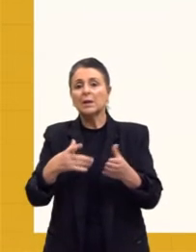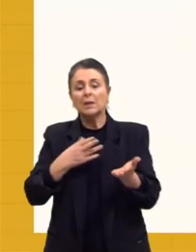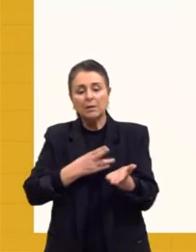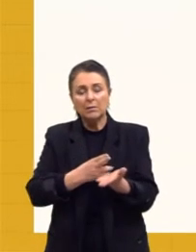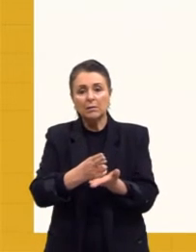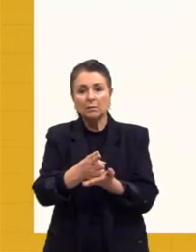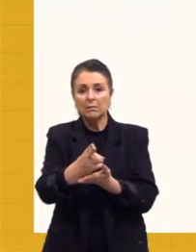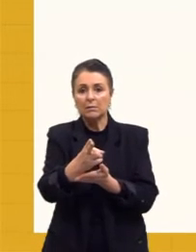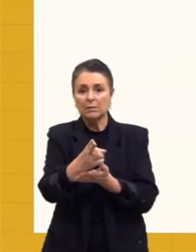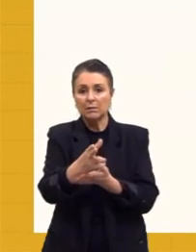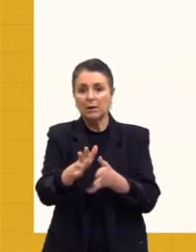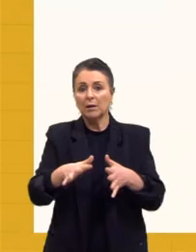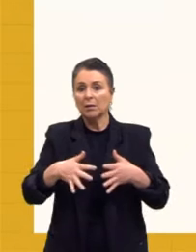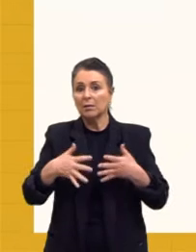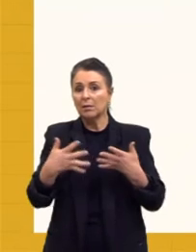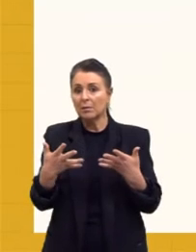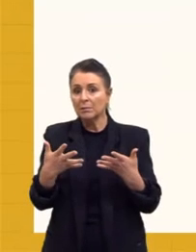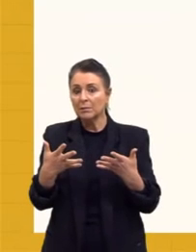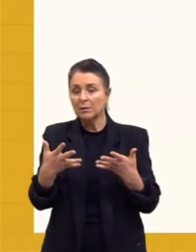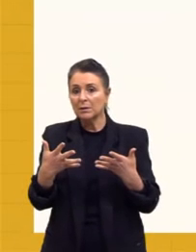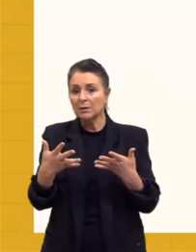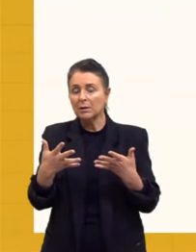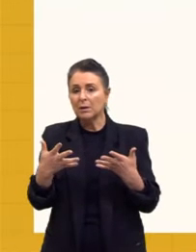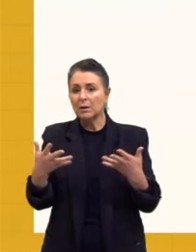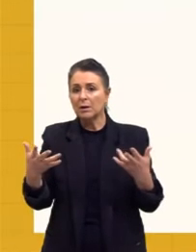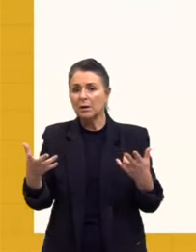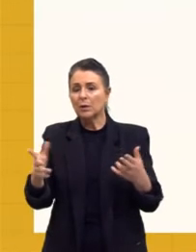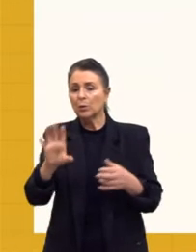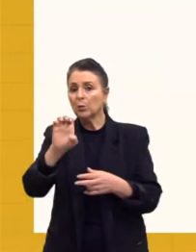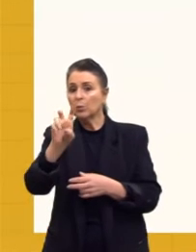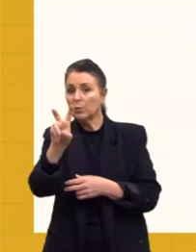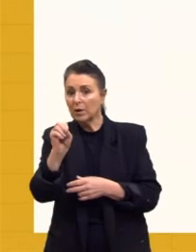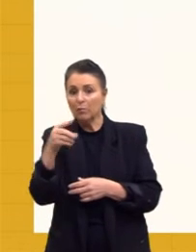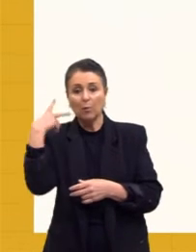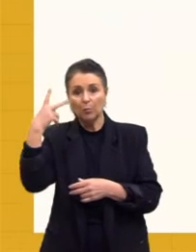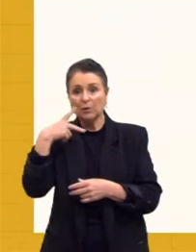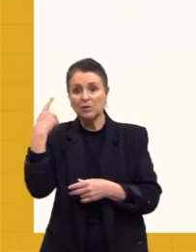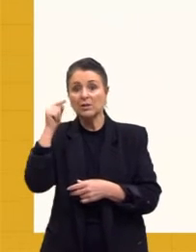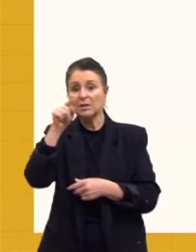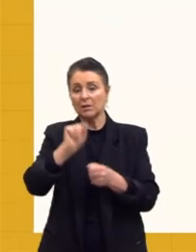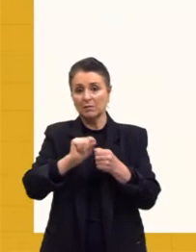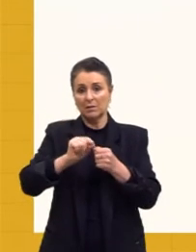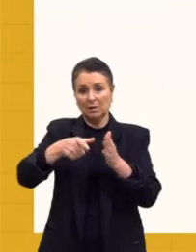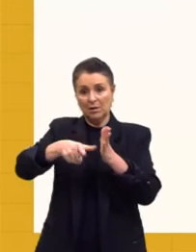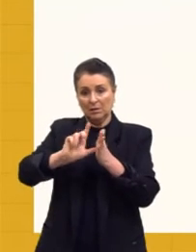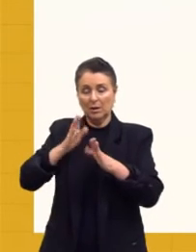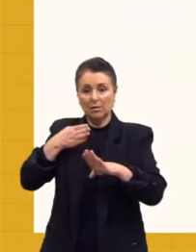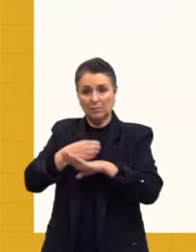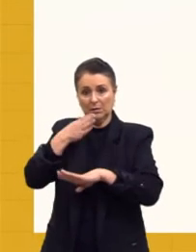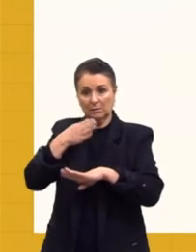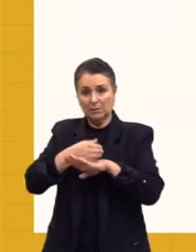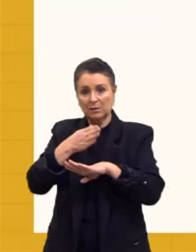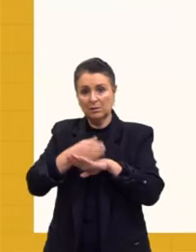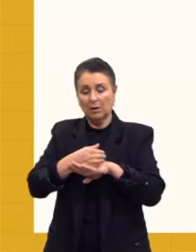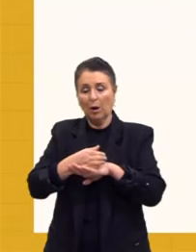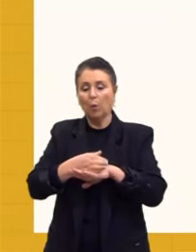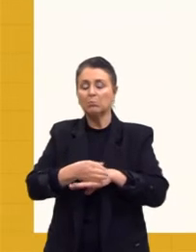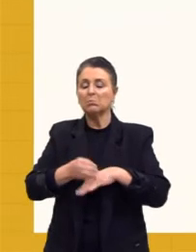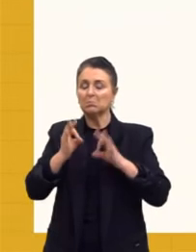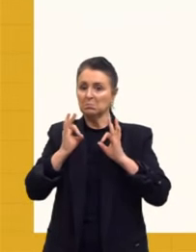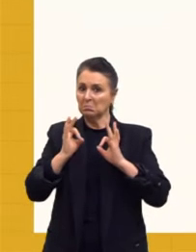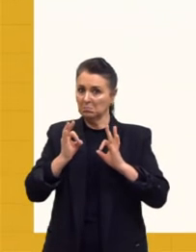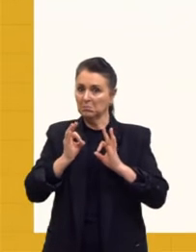vai dar continuidade às dando continuidade essa questão do Evo Morales né de participação mais efetiva